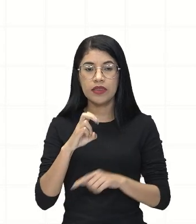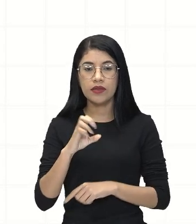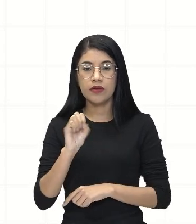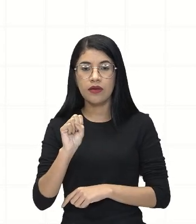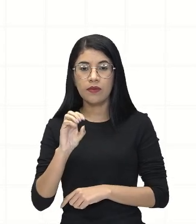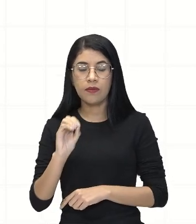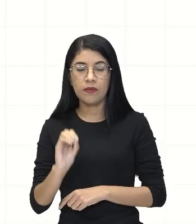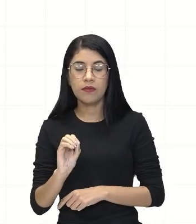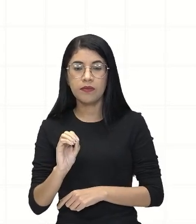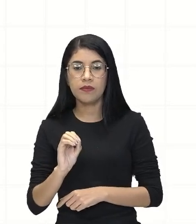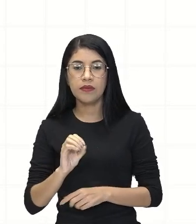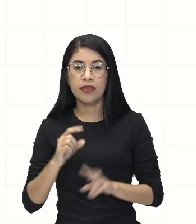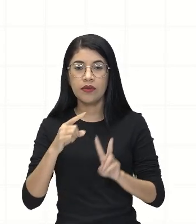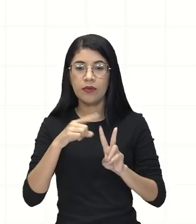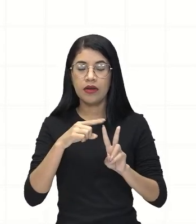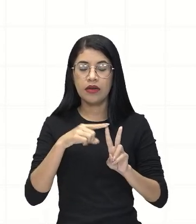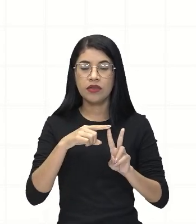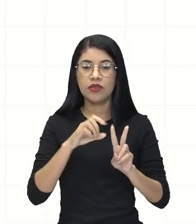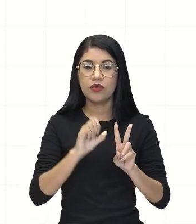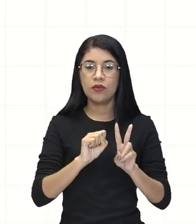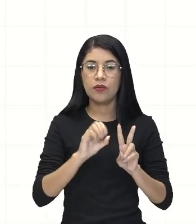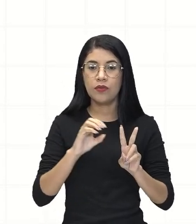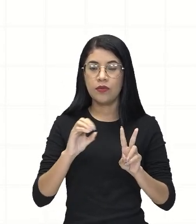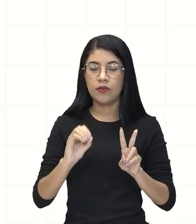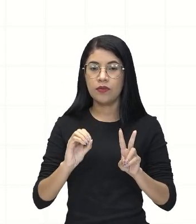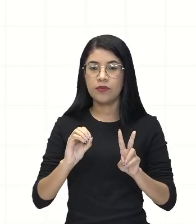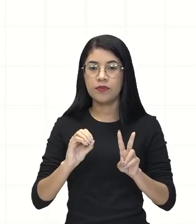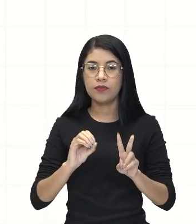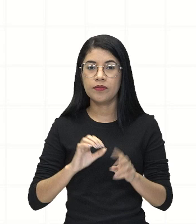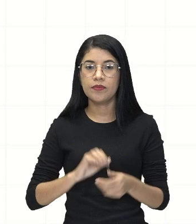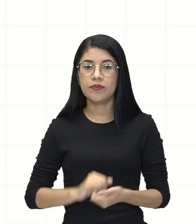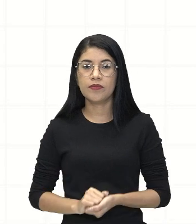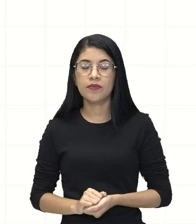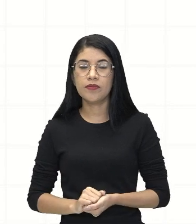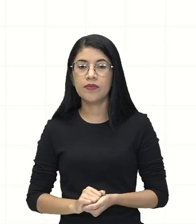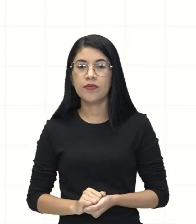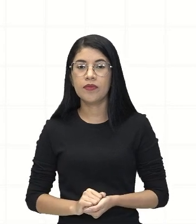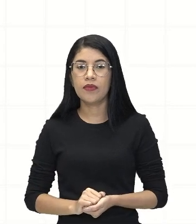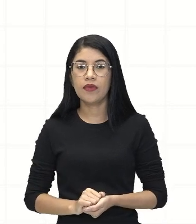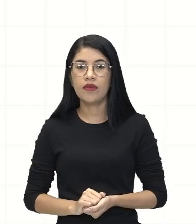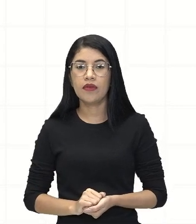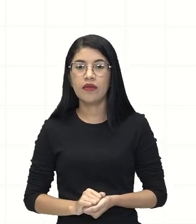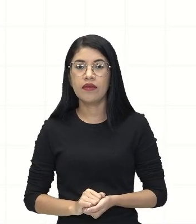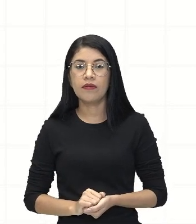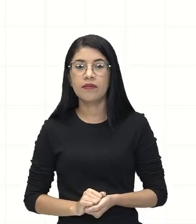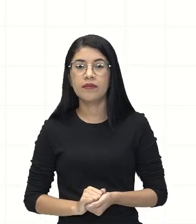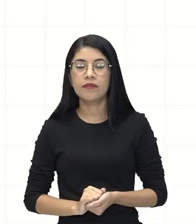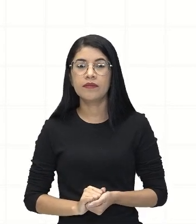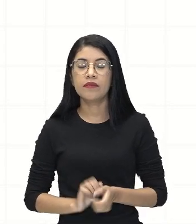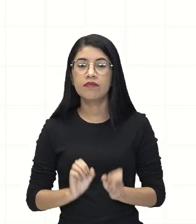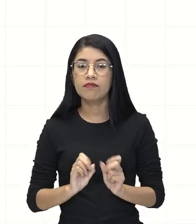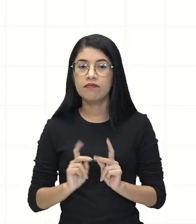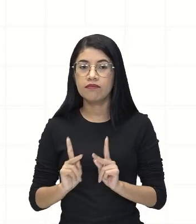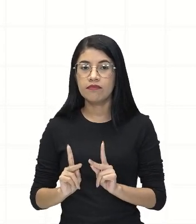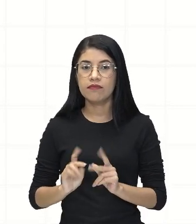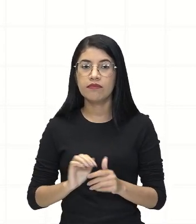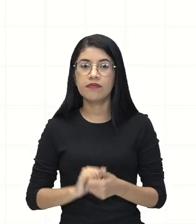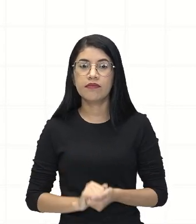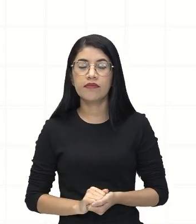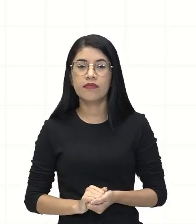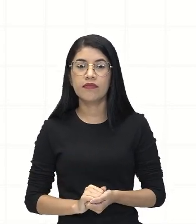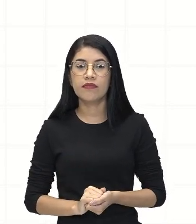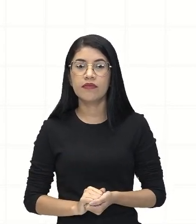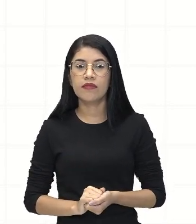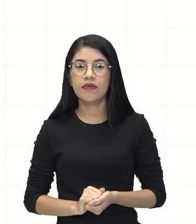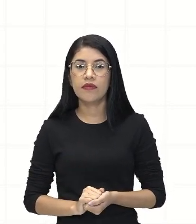é a mesma coisa que a raiz quadrada de 80. Beleza? Tranquilo? É isso